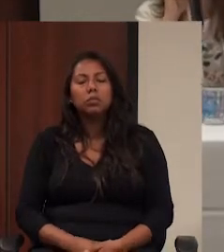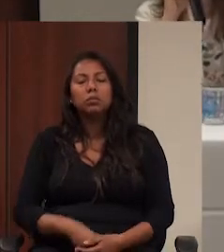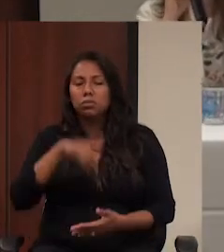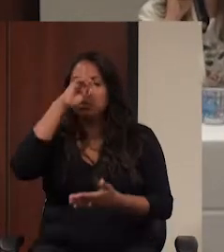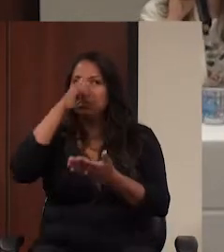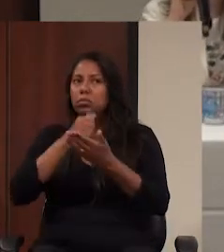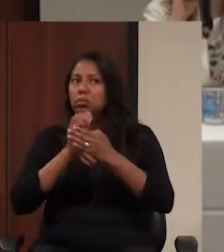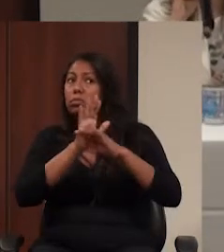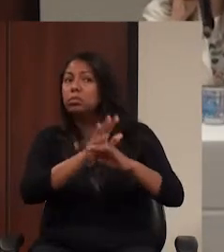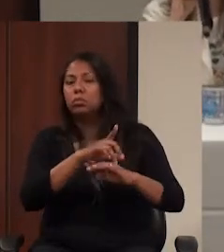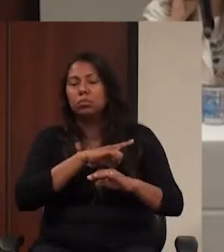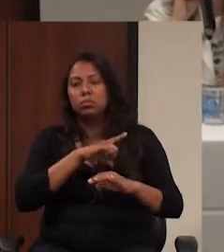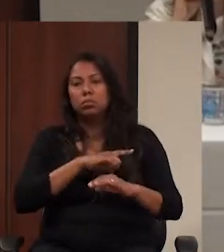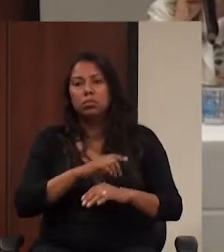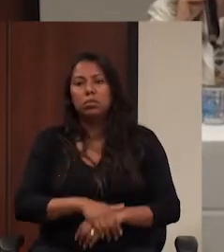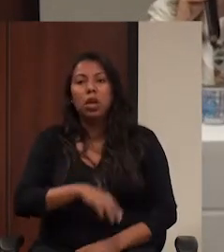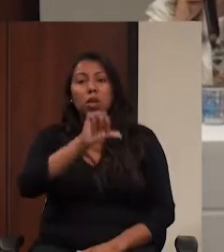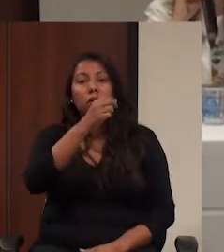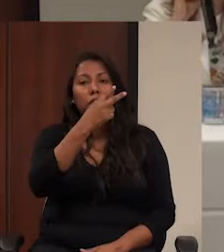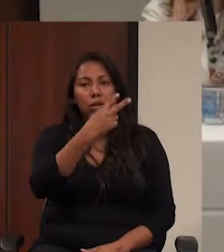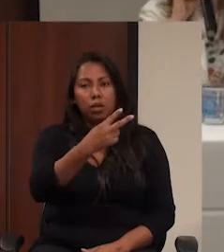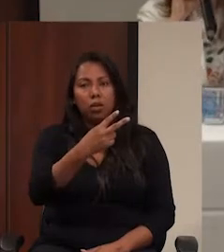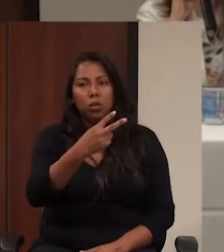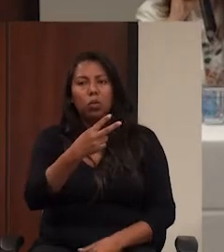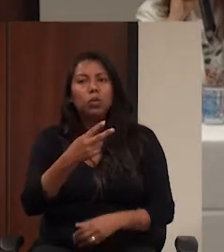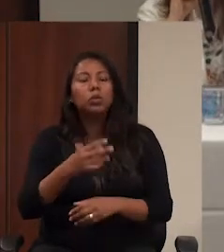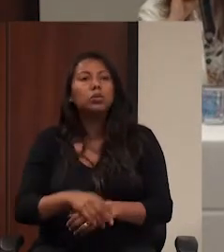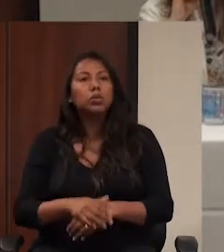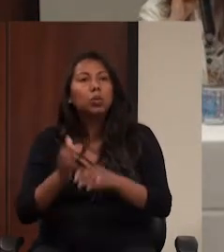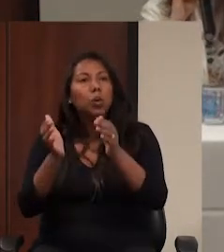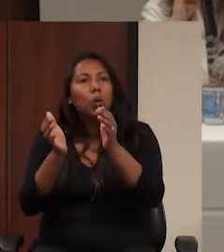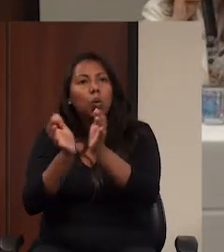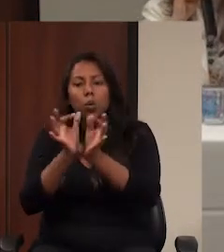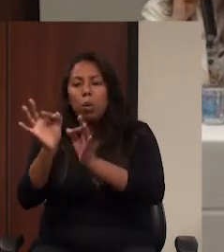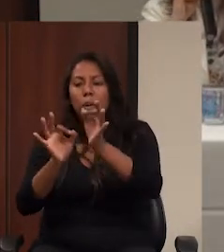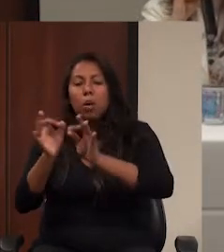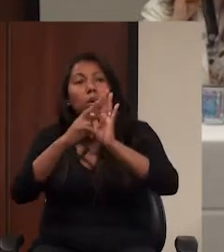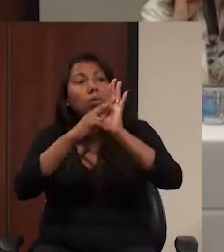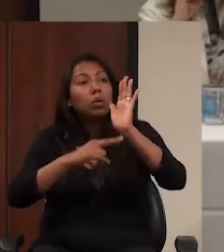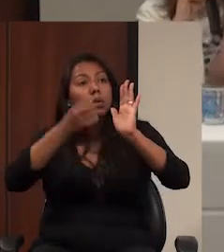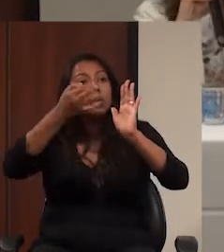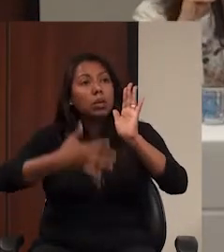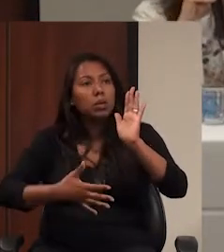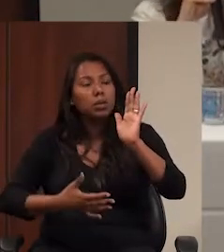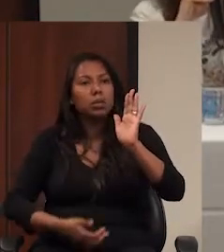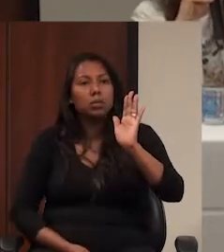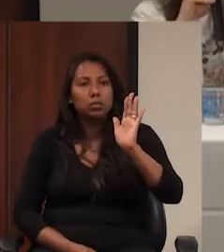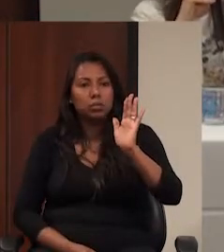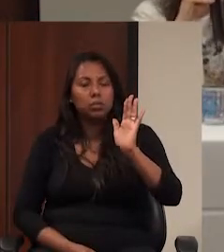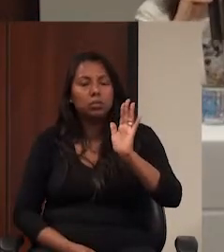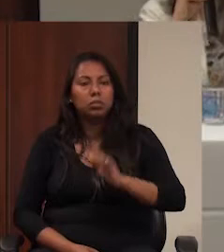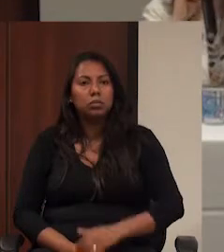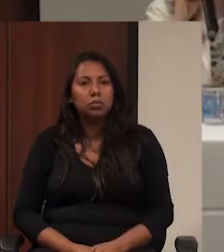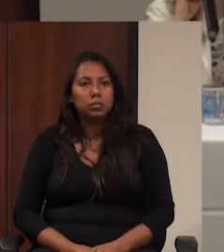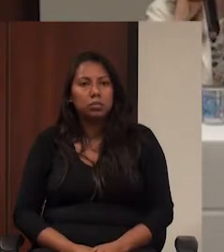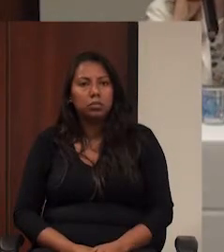92, a Associação Canadense para a Vida Comunitária desenvolveu um relatório falando sobre alternativas, já trabalhando tudo isso que a gente está